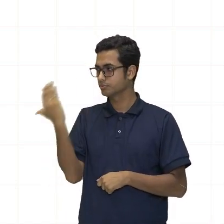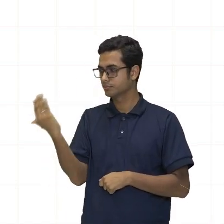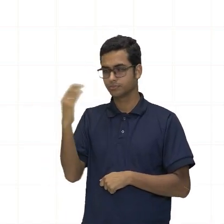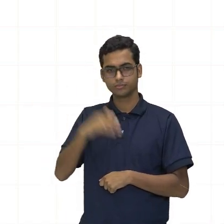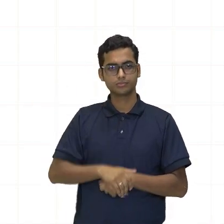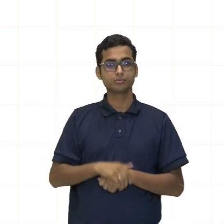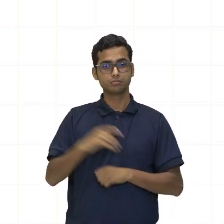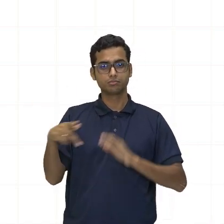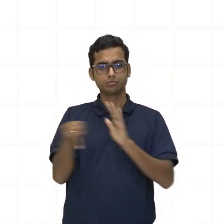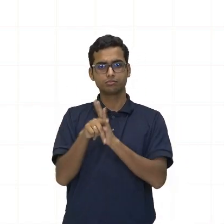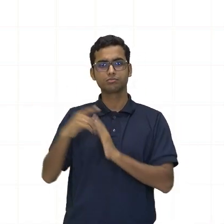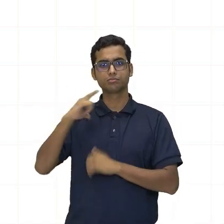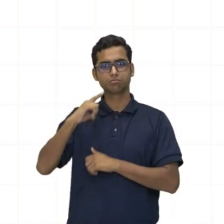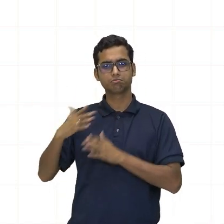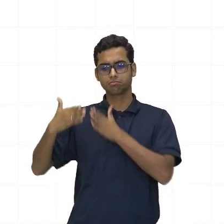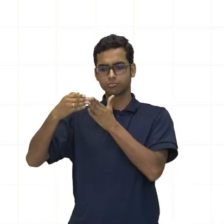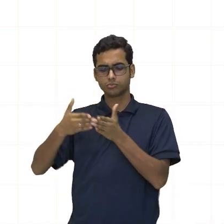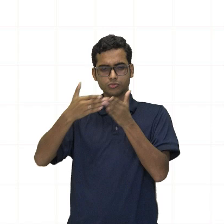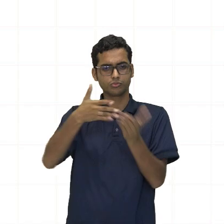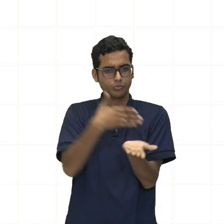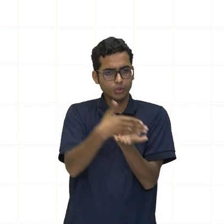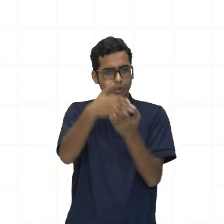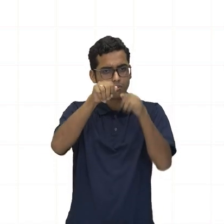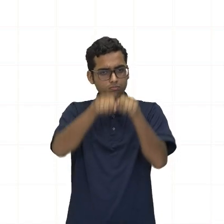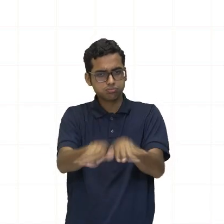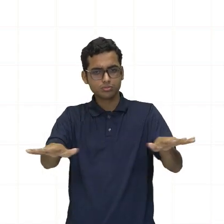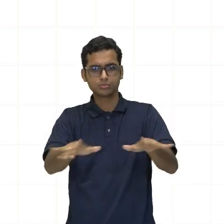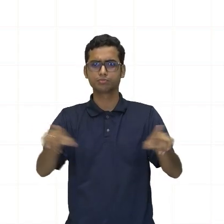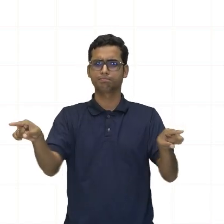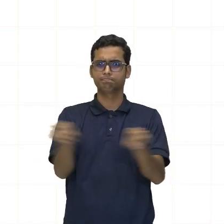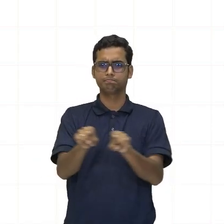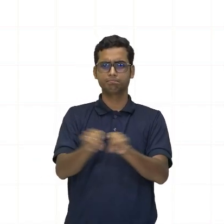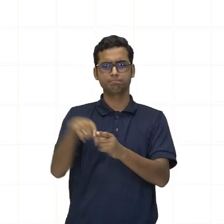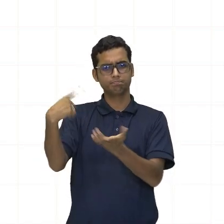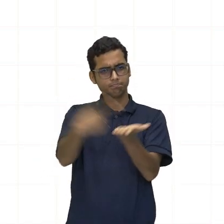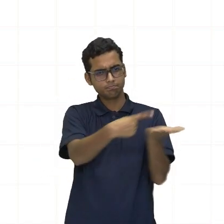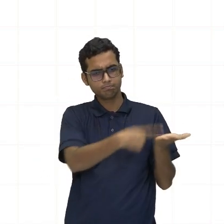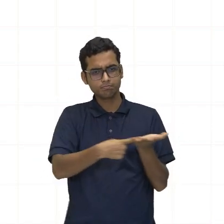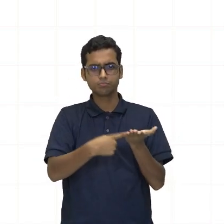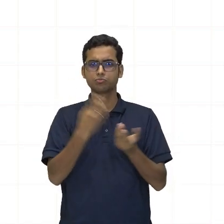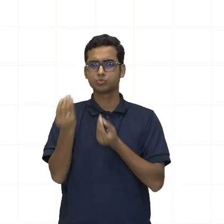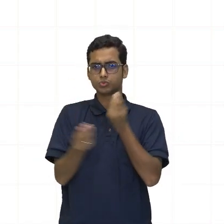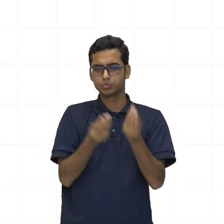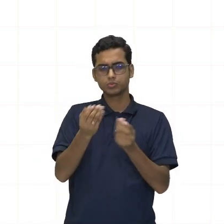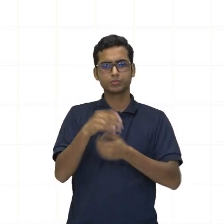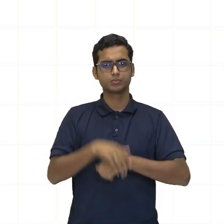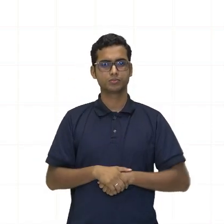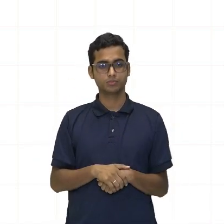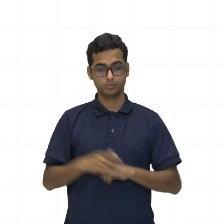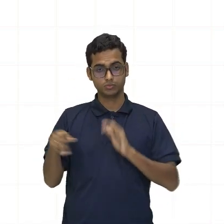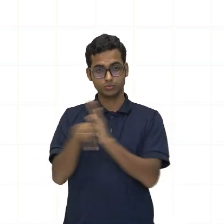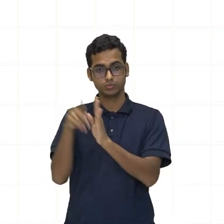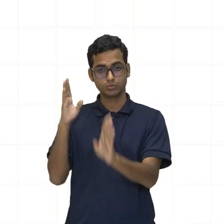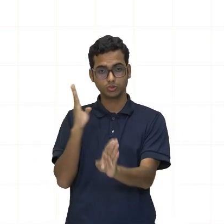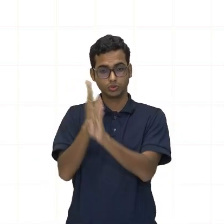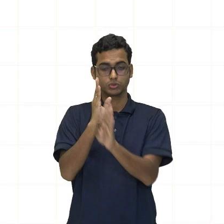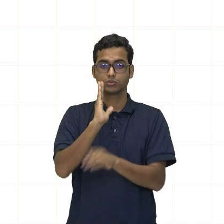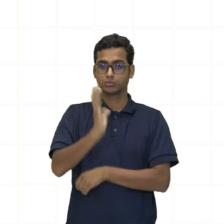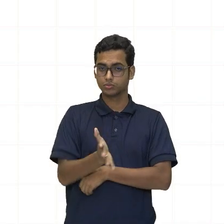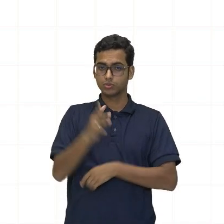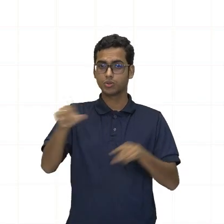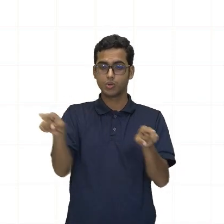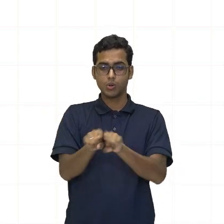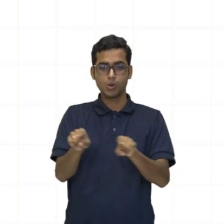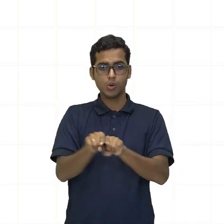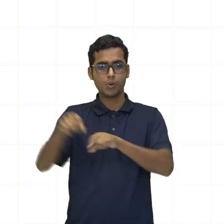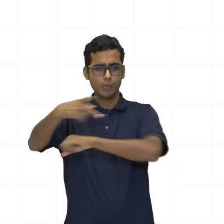expedições ultramarinas. Então, esse tratado, ele dividiu as terras recém-descobertas entre esses